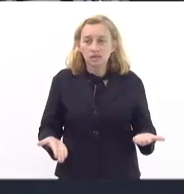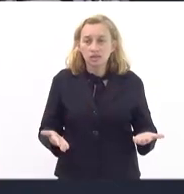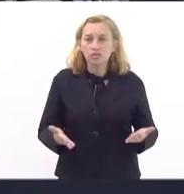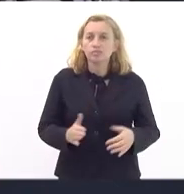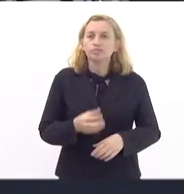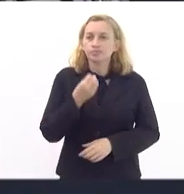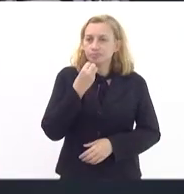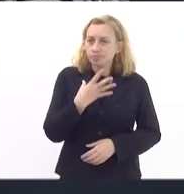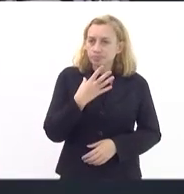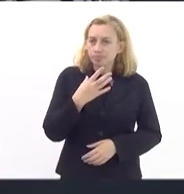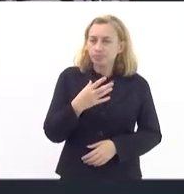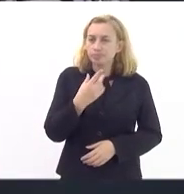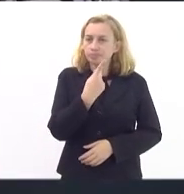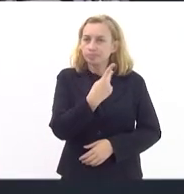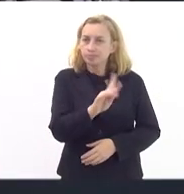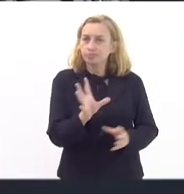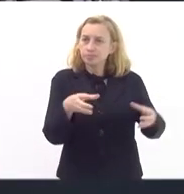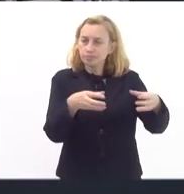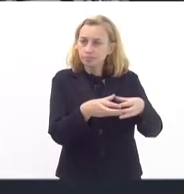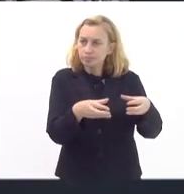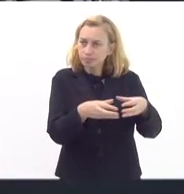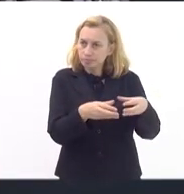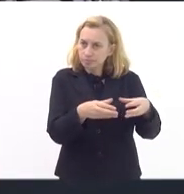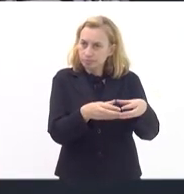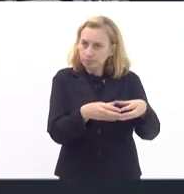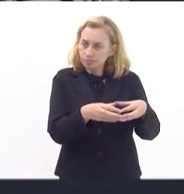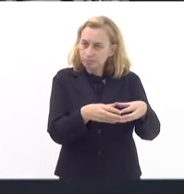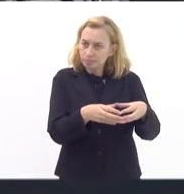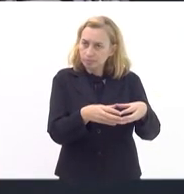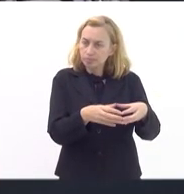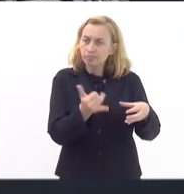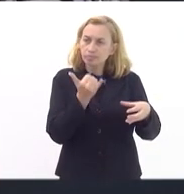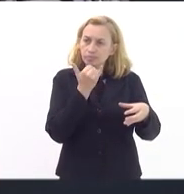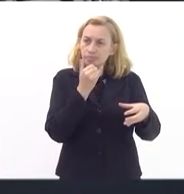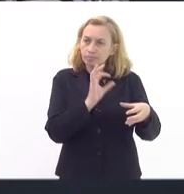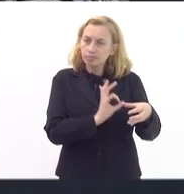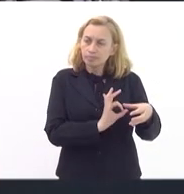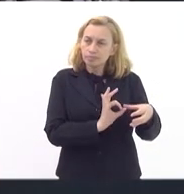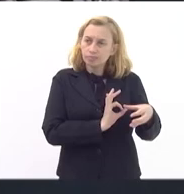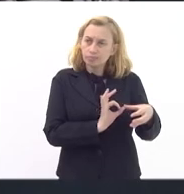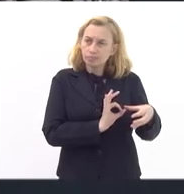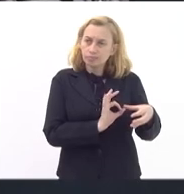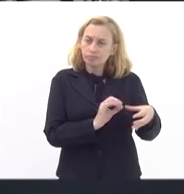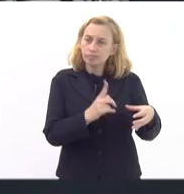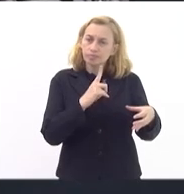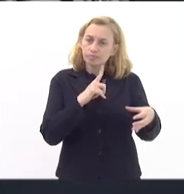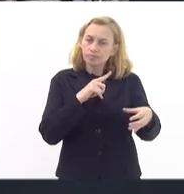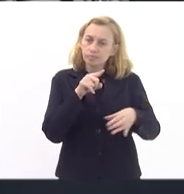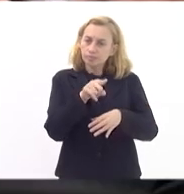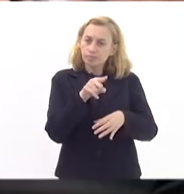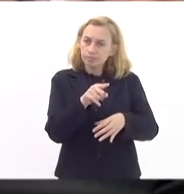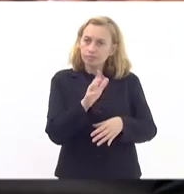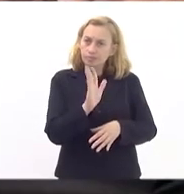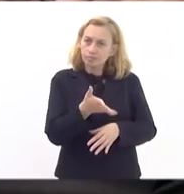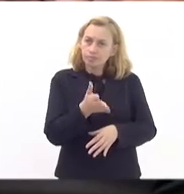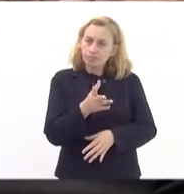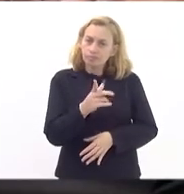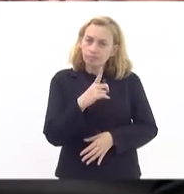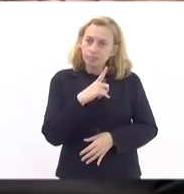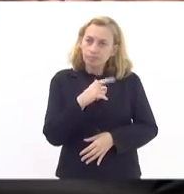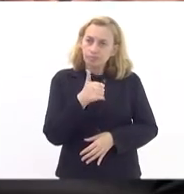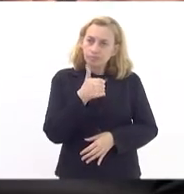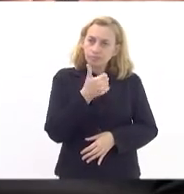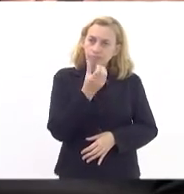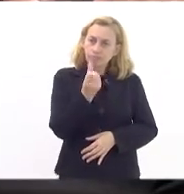seria muito bom para o seu Batalhão para o seu seu a culpa seu grupamento que tivesse ali né já que só tem